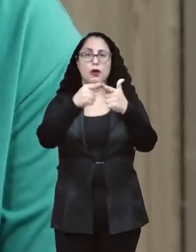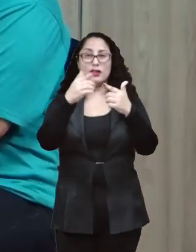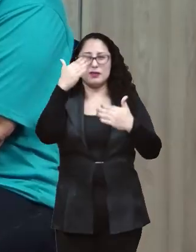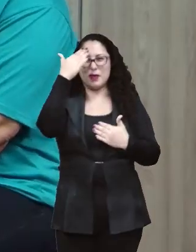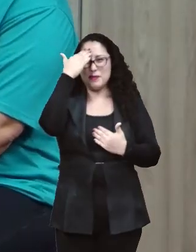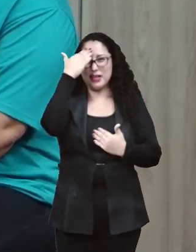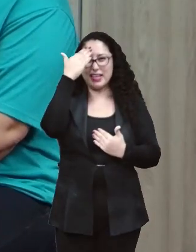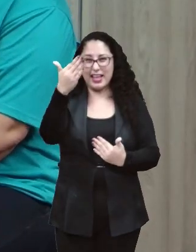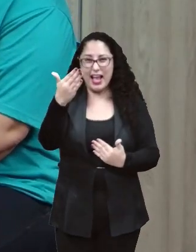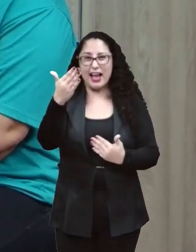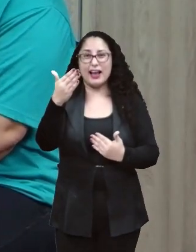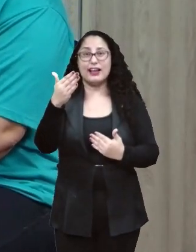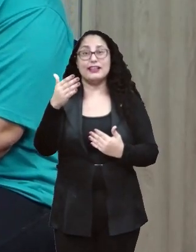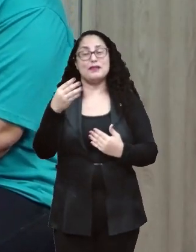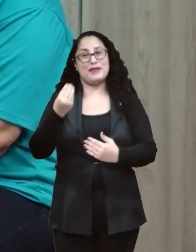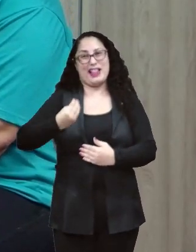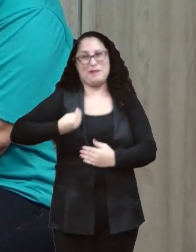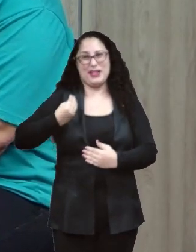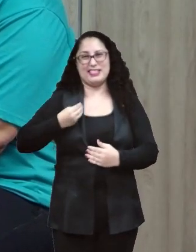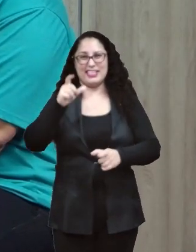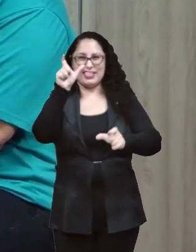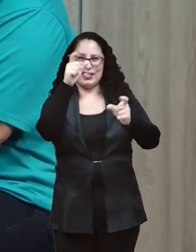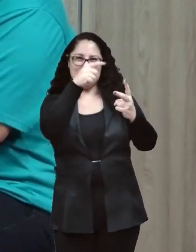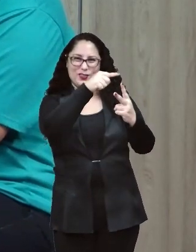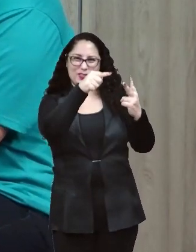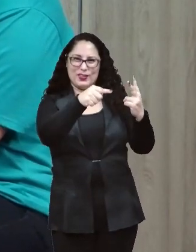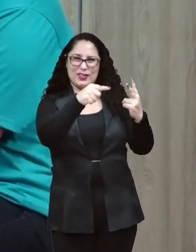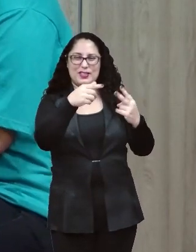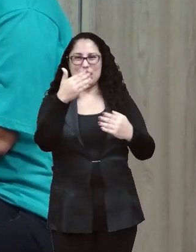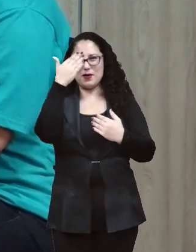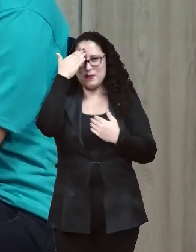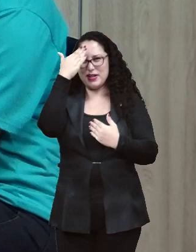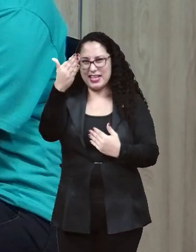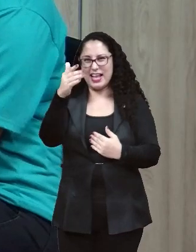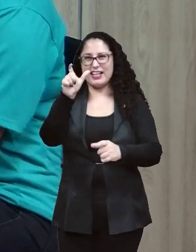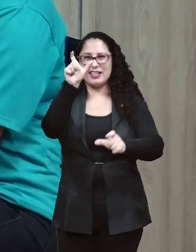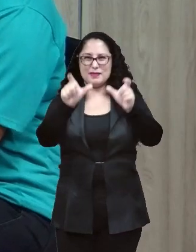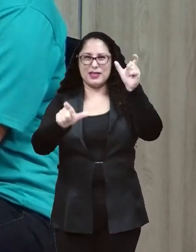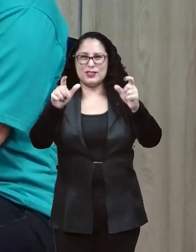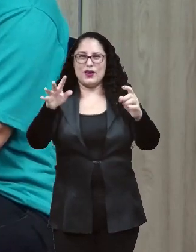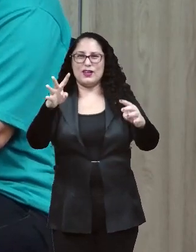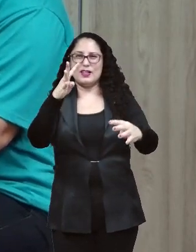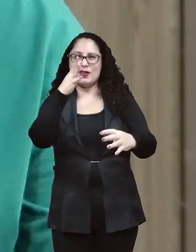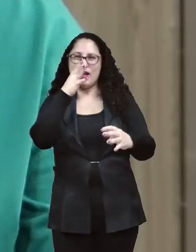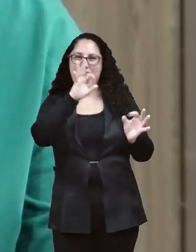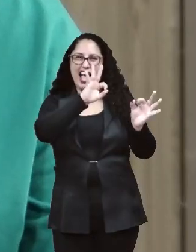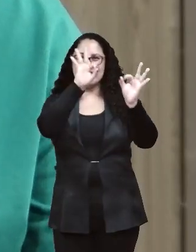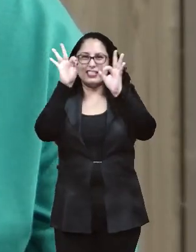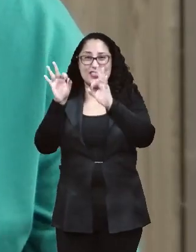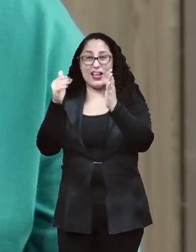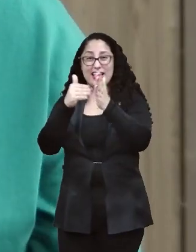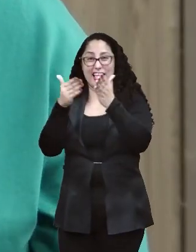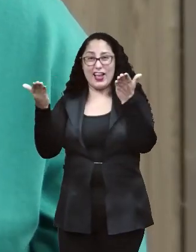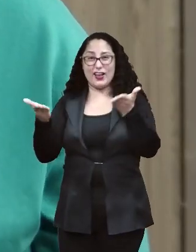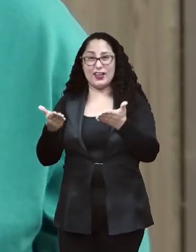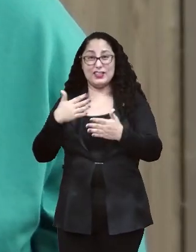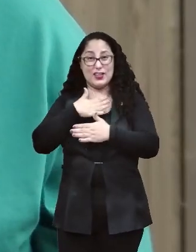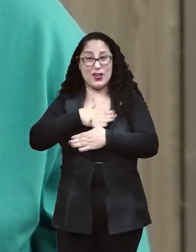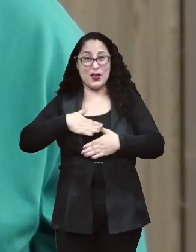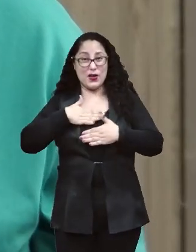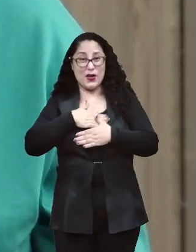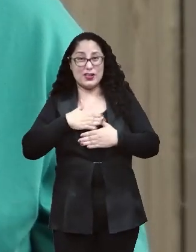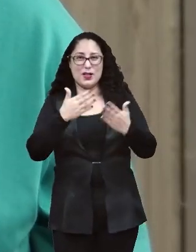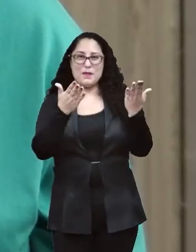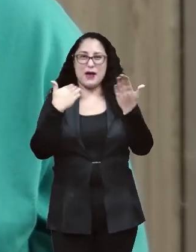obrigada. Obrigada pela presença de vocês, obrigada pela presença de quem nos assistiu até aqui. Se você gostou